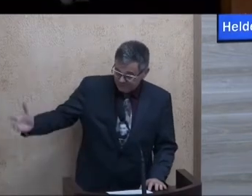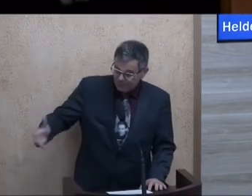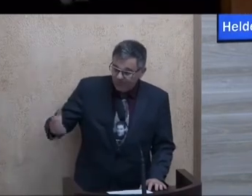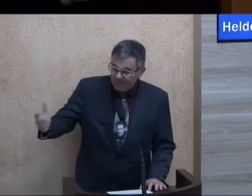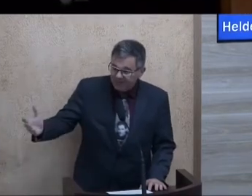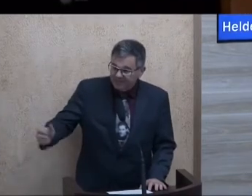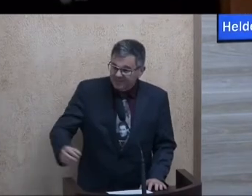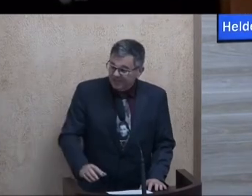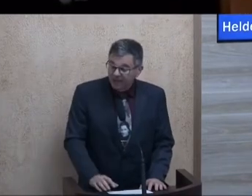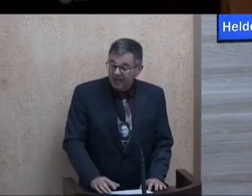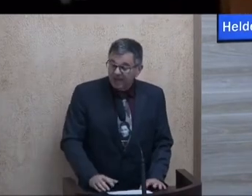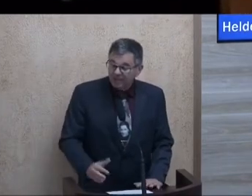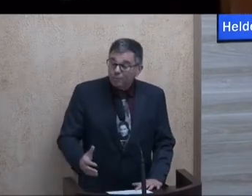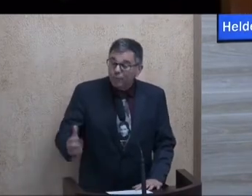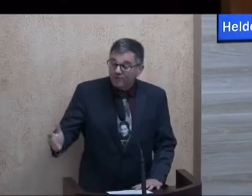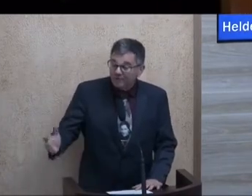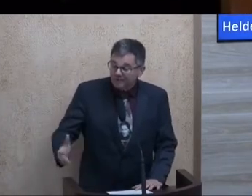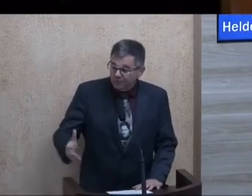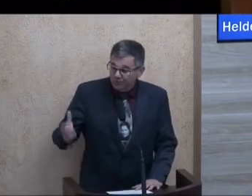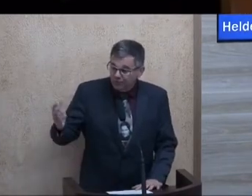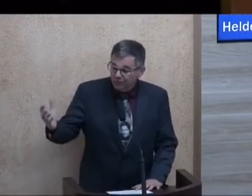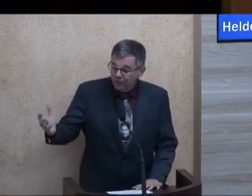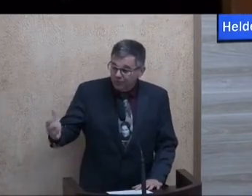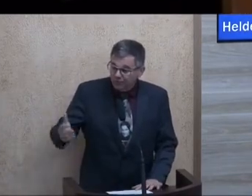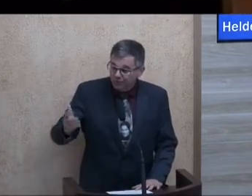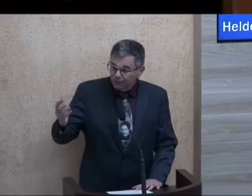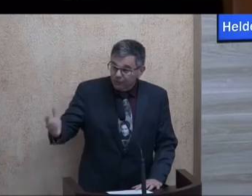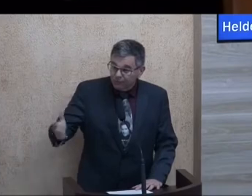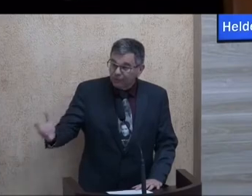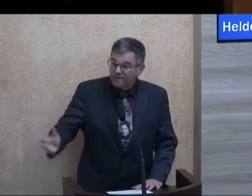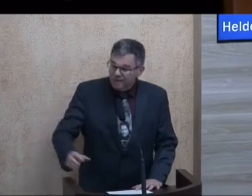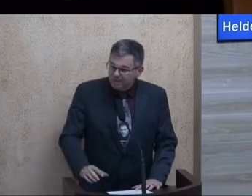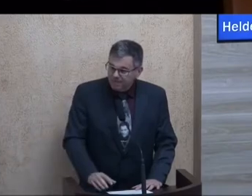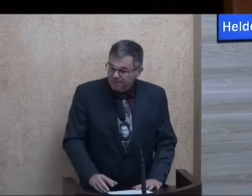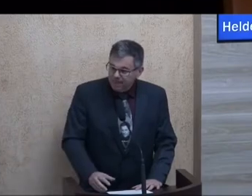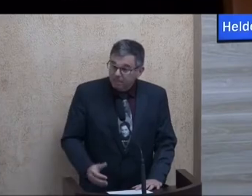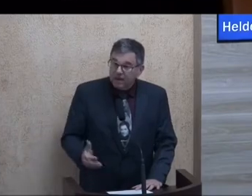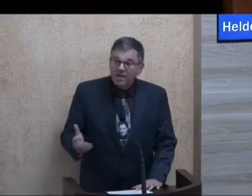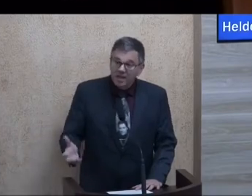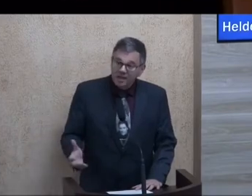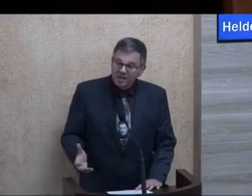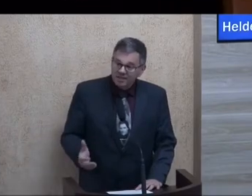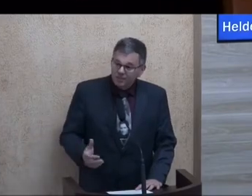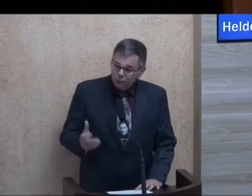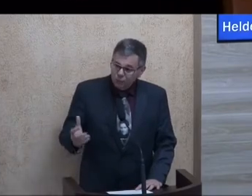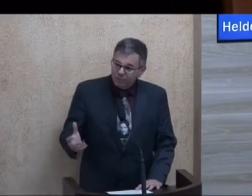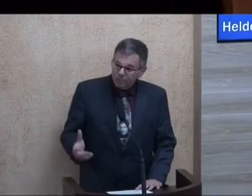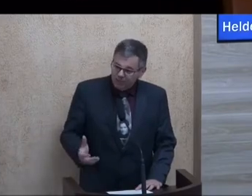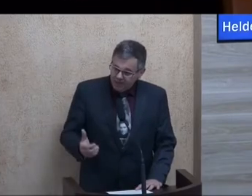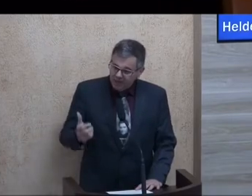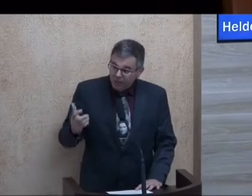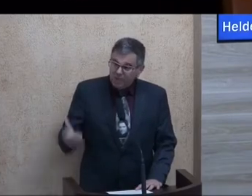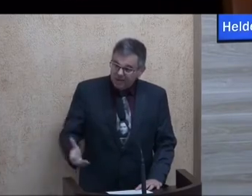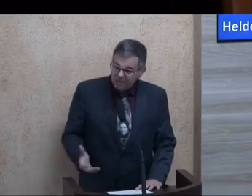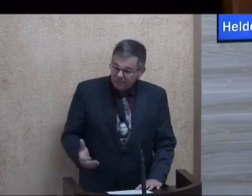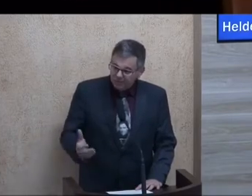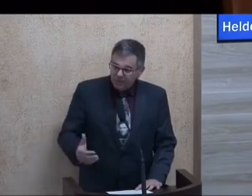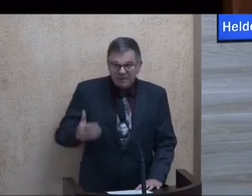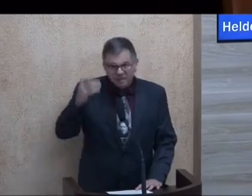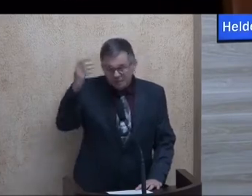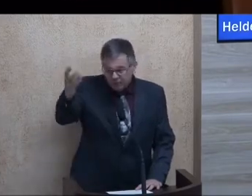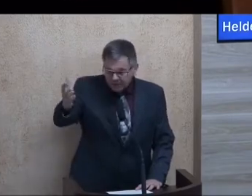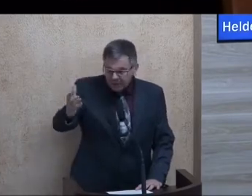senhora, dona, esposa do dono do cinema. Para quê? Tudo para poder ganhar um